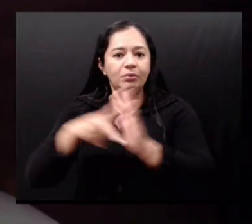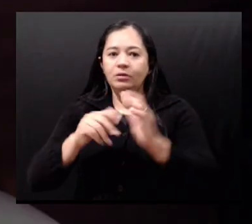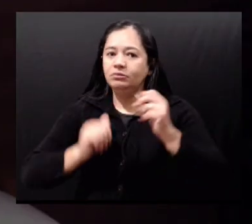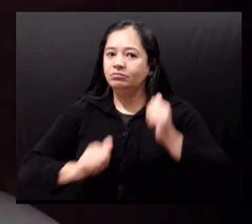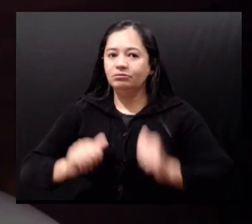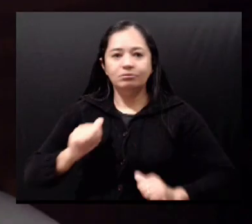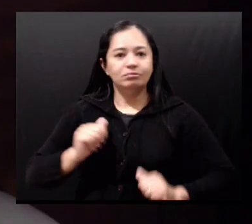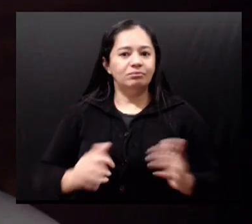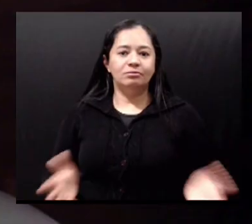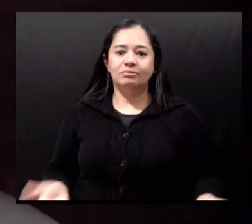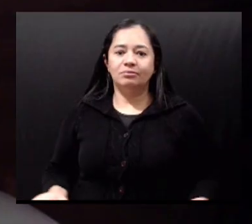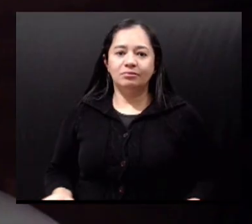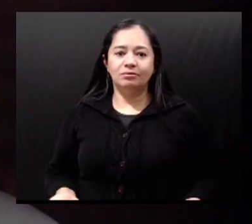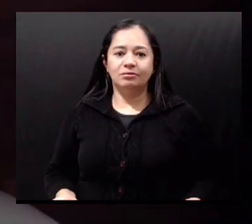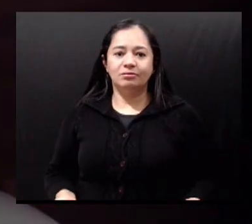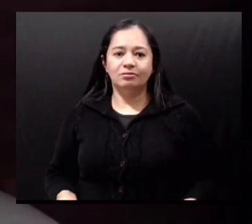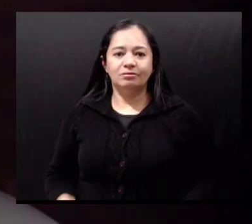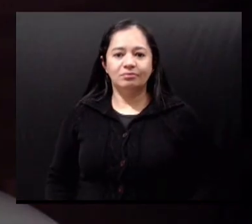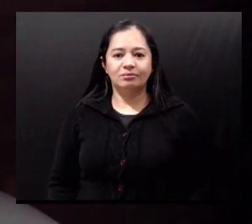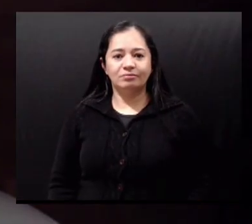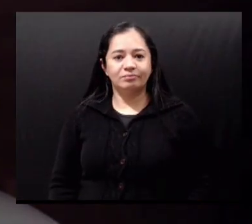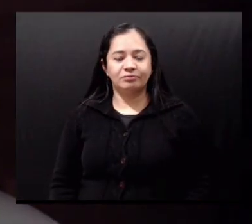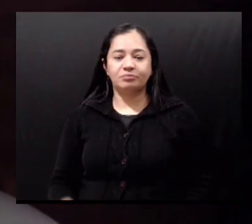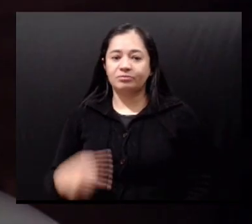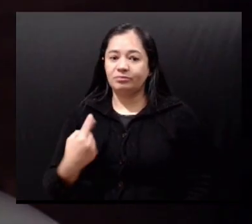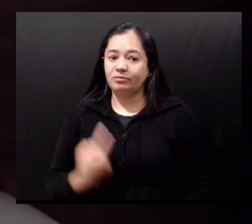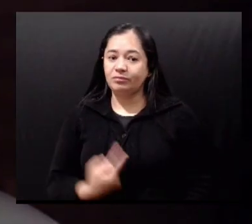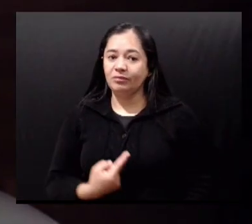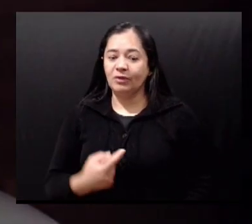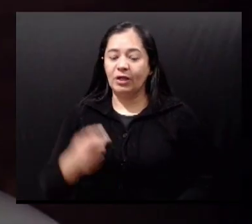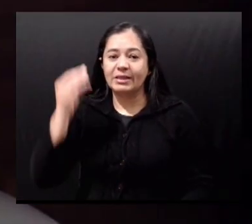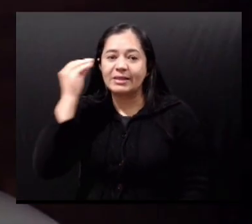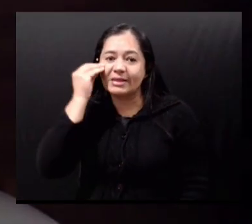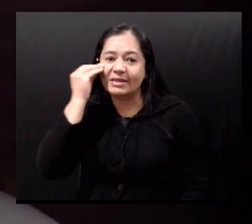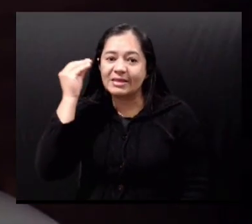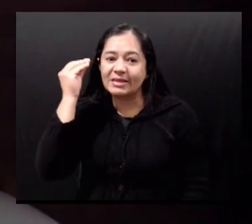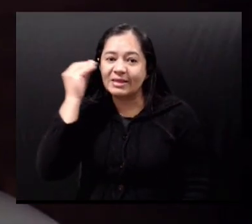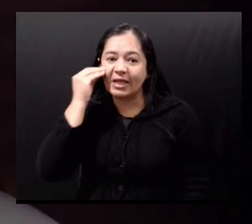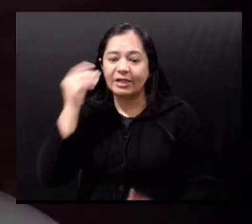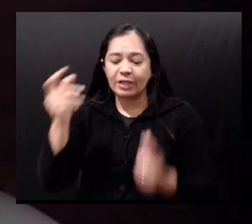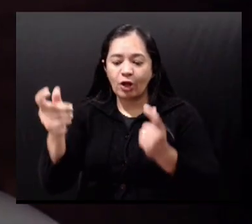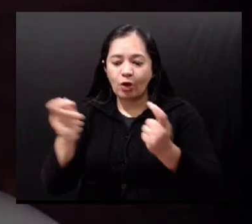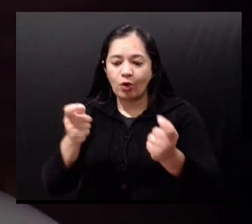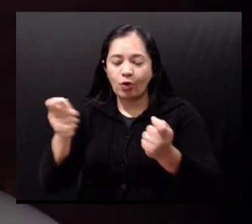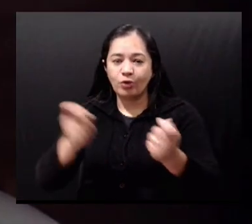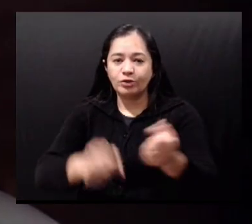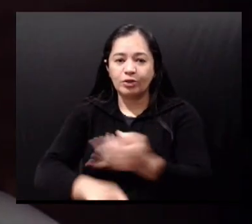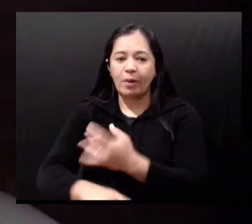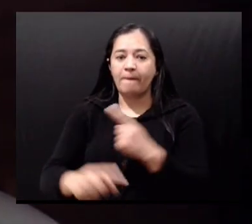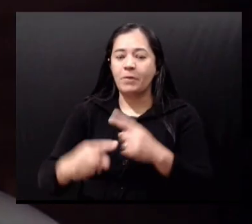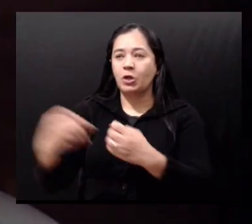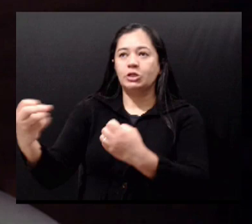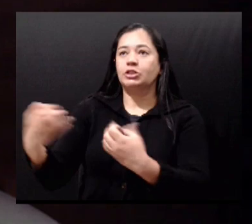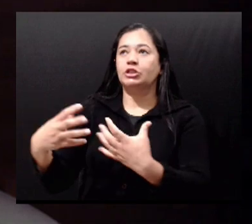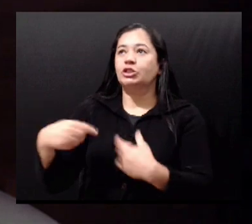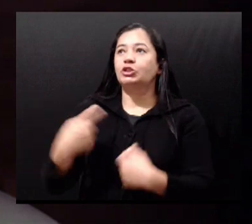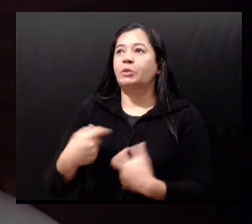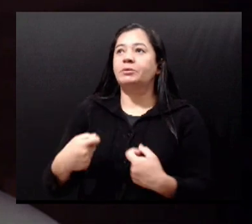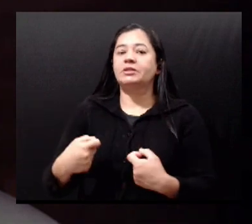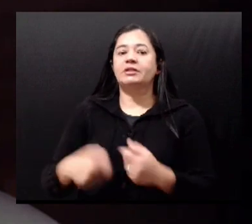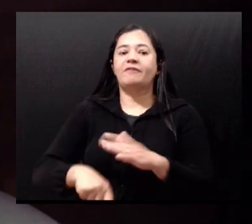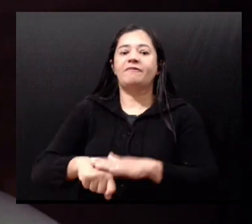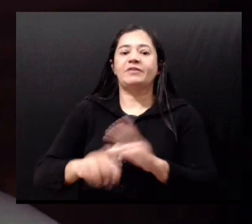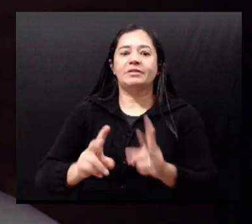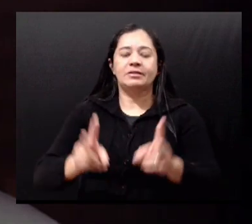ansiedade. derivação. Então a gente tenta controlar as emoções, porque Uhum, ensinaram pra gente que a gente precisa fazer isso o tempo inteiro. uhum.